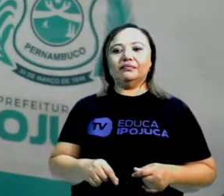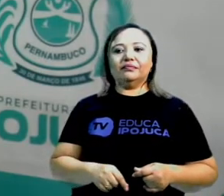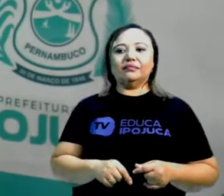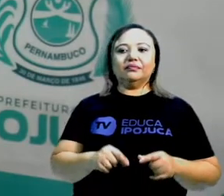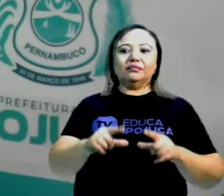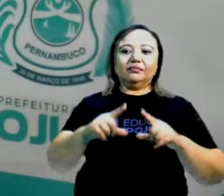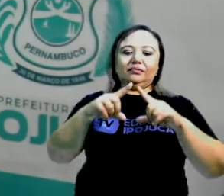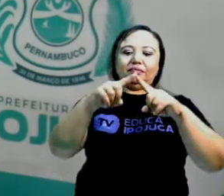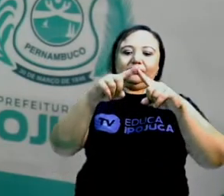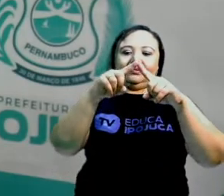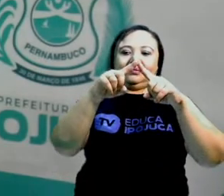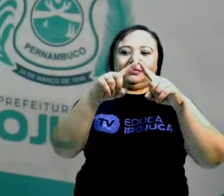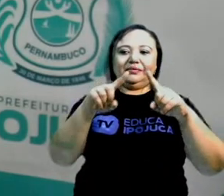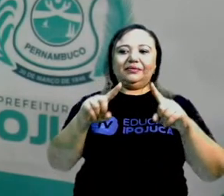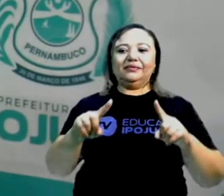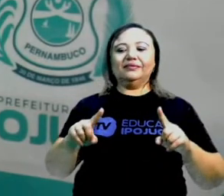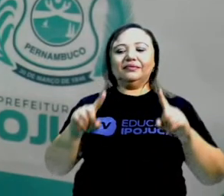triângulo.